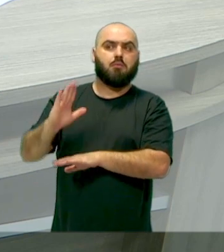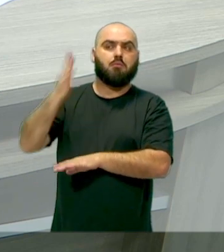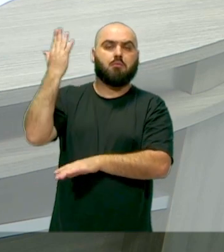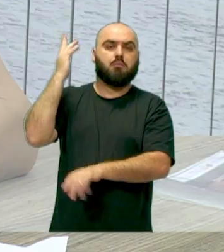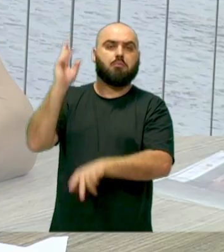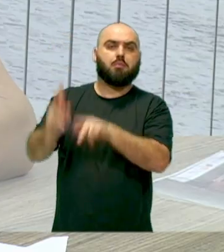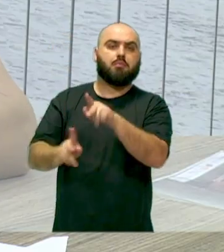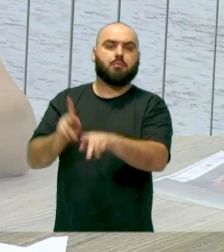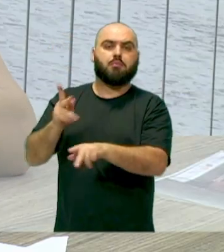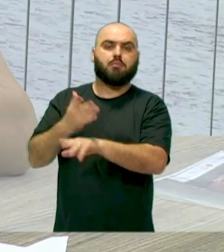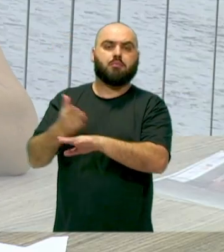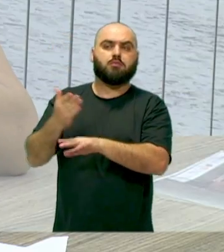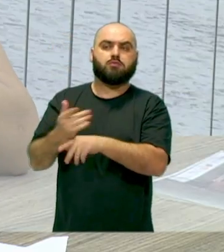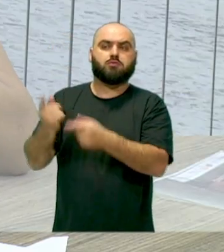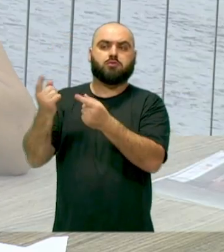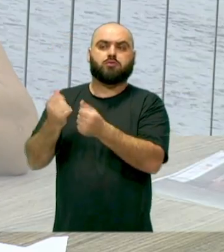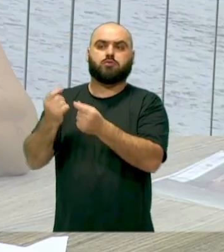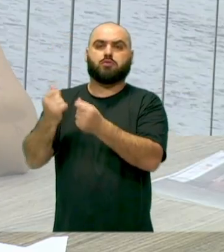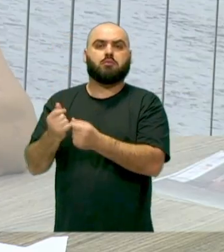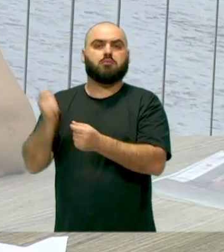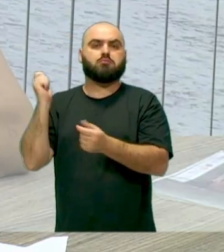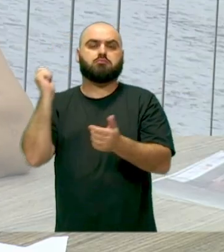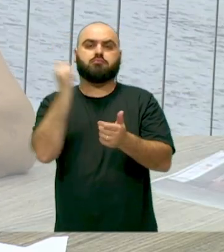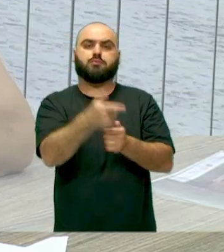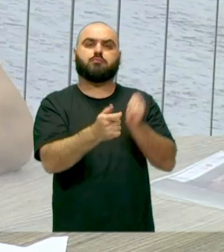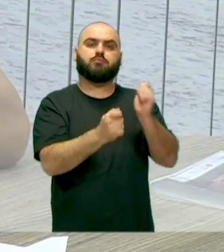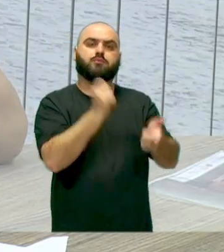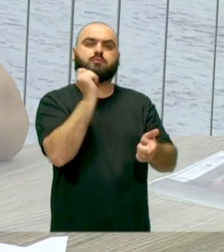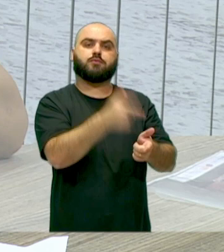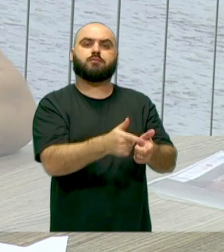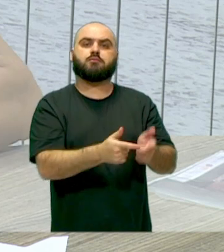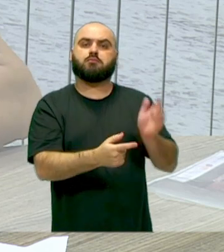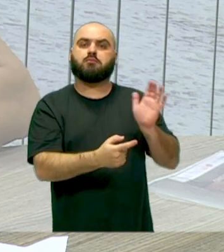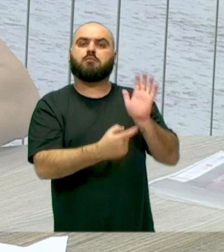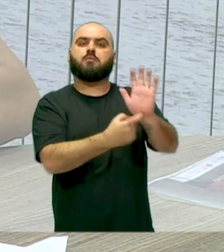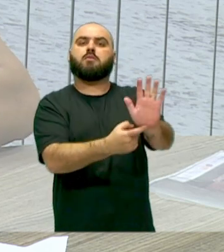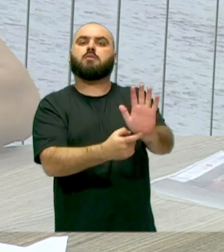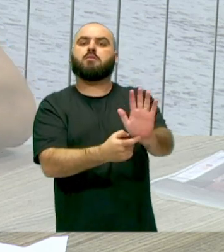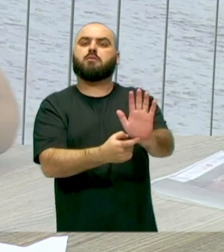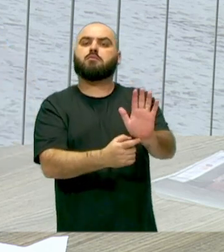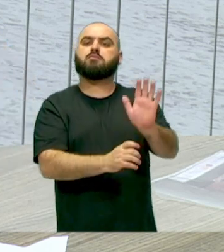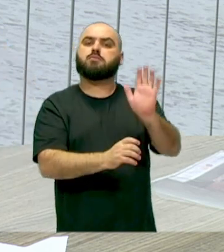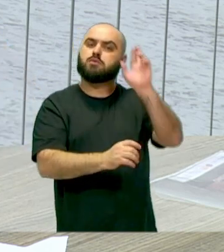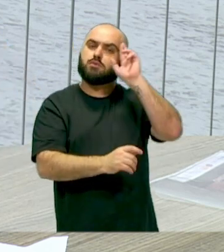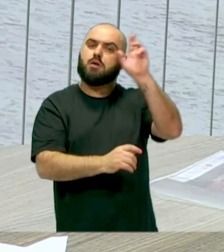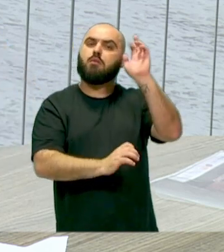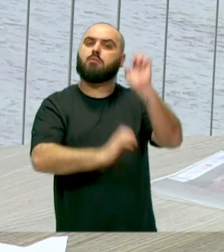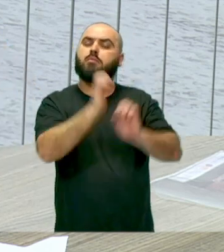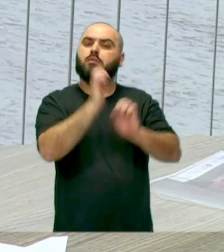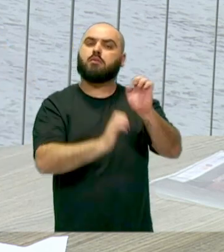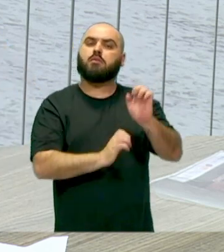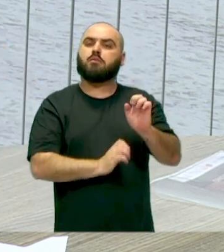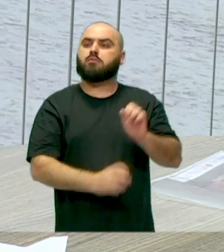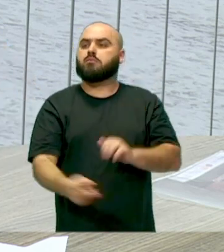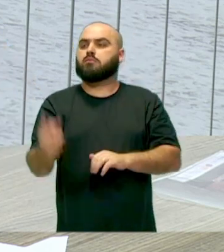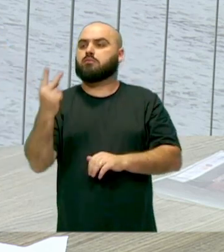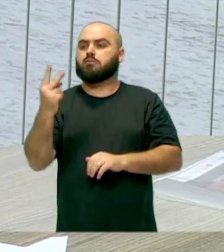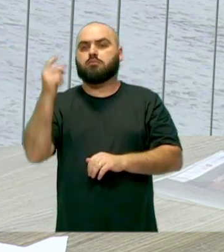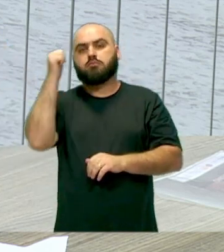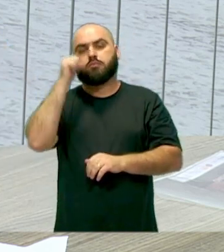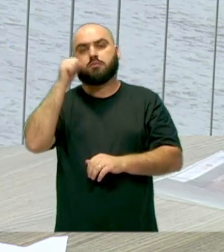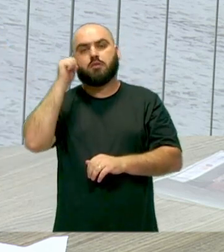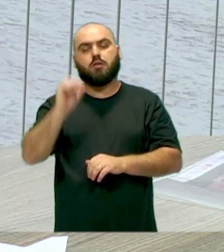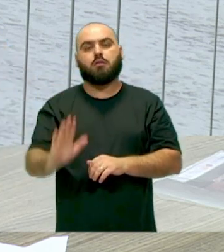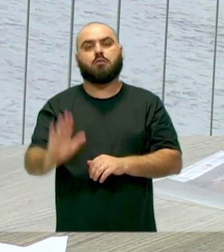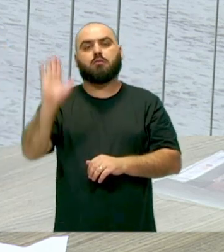entre os recursos financeiros, né? Põe aqui, apresenta lá um empresário, 2 mulheres